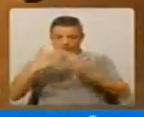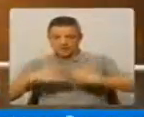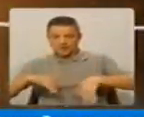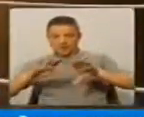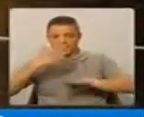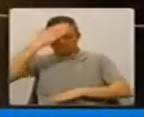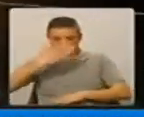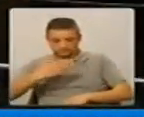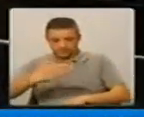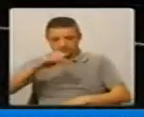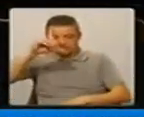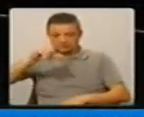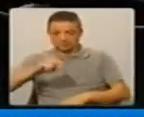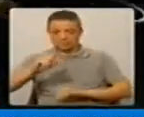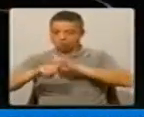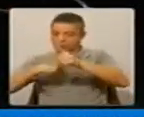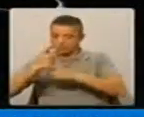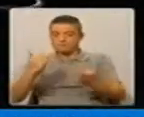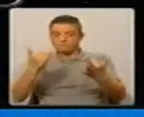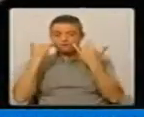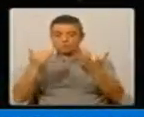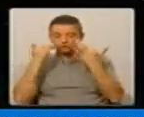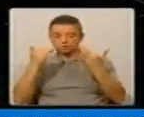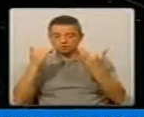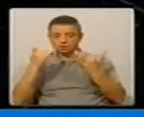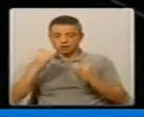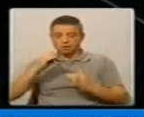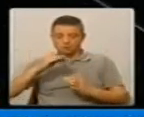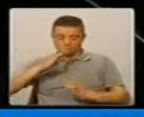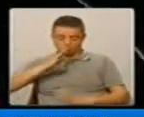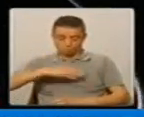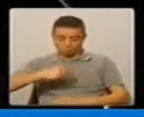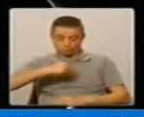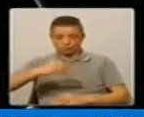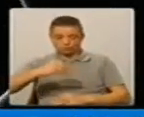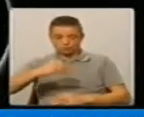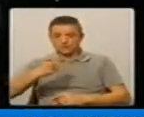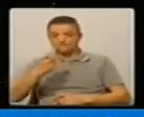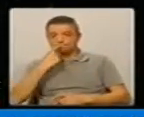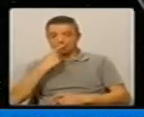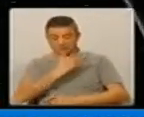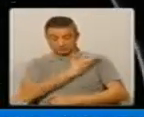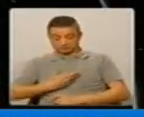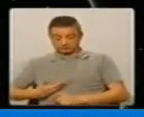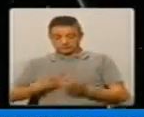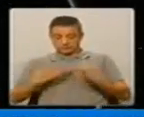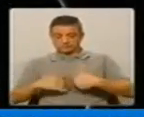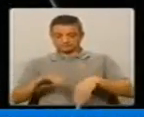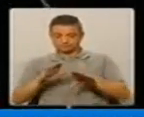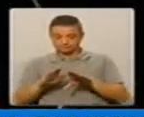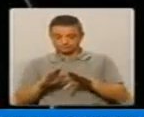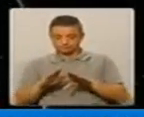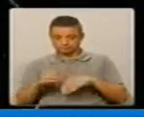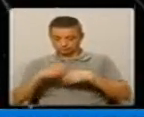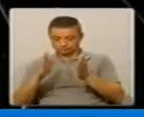semana também ficou marcada por uma outra notícia que nos leva para o mundo dos asteroides, para o mundo destes corpos rochosos mais antigos. É que todos